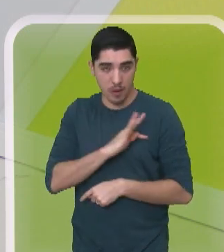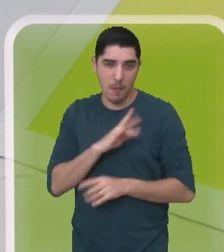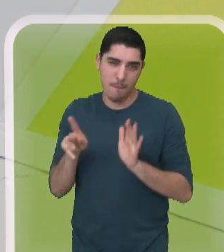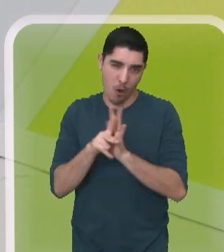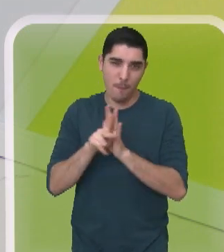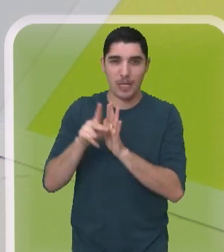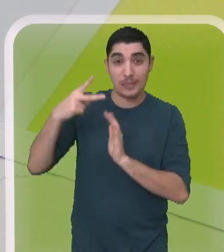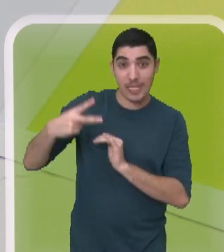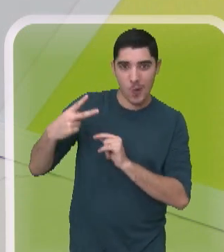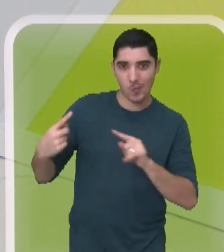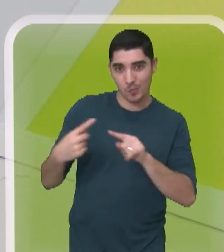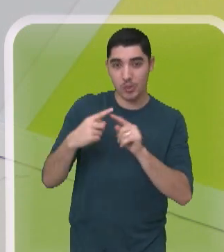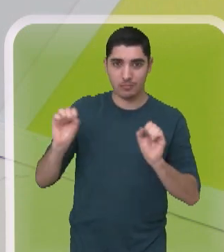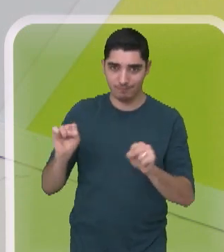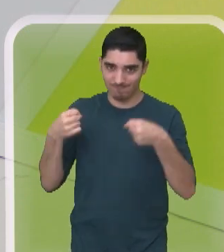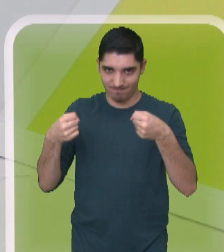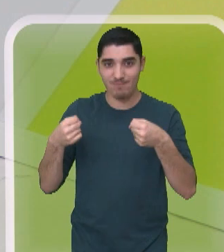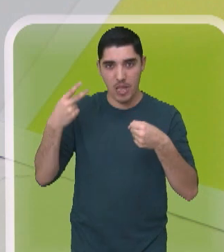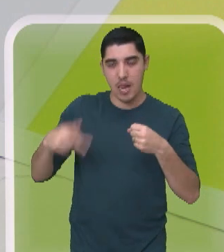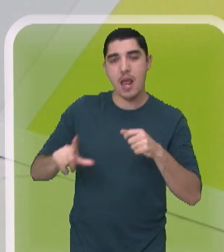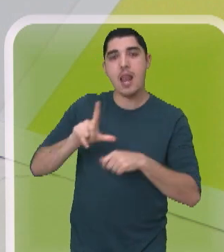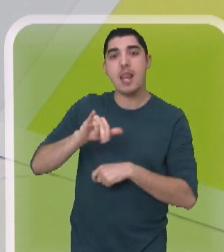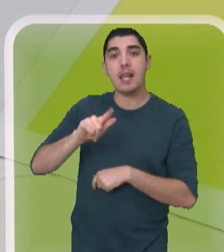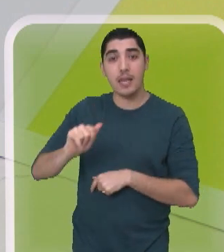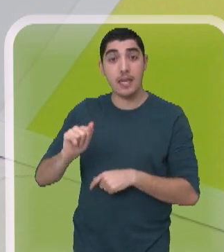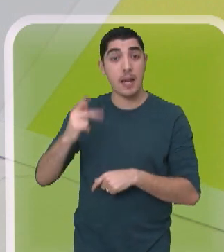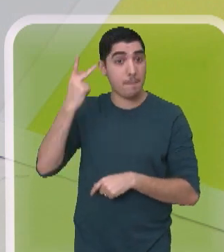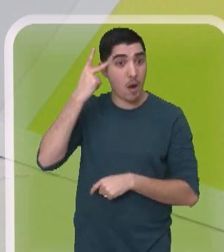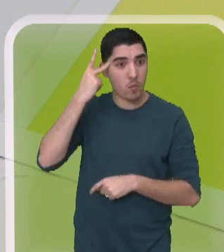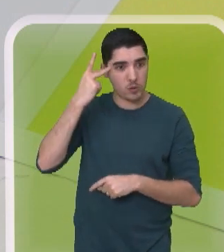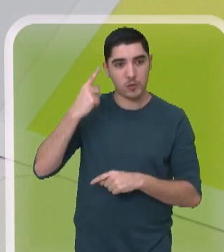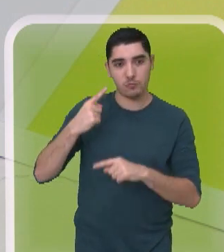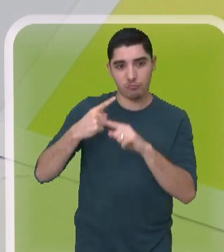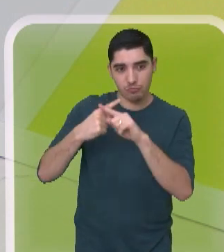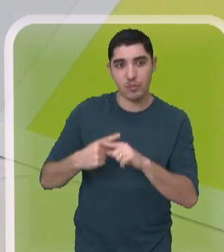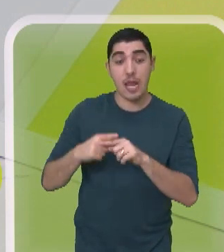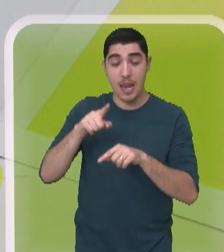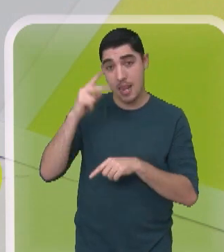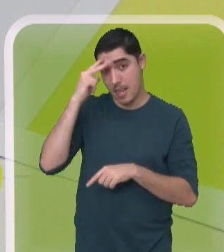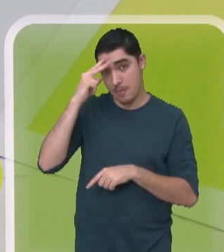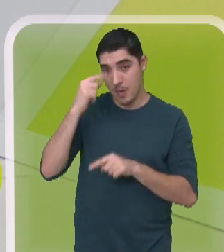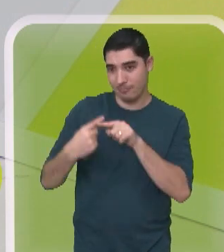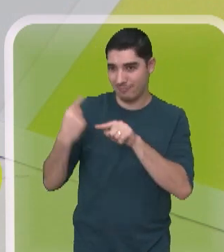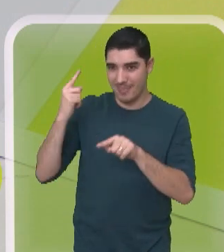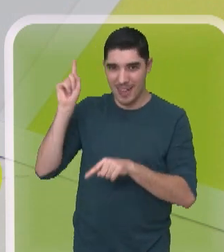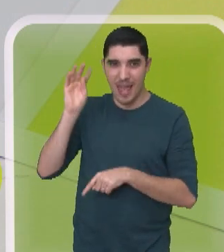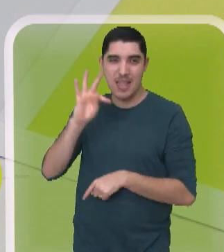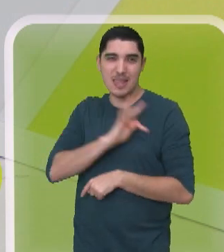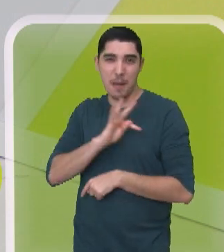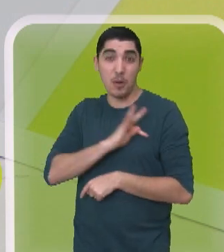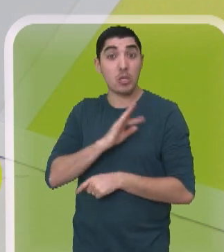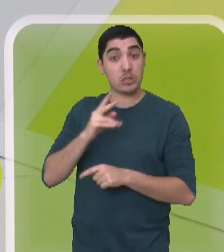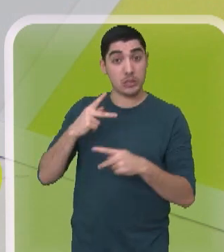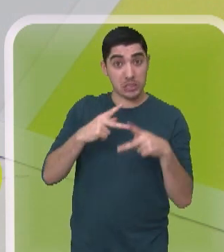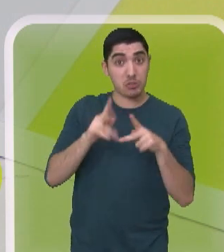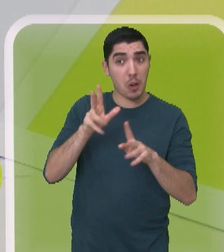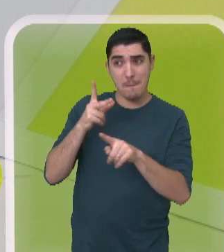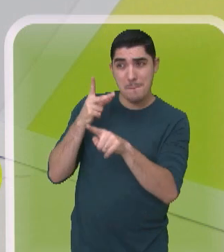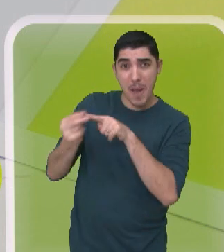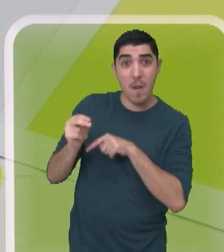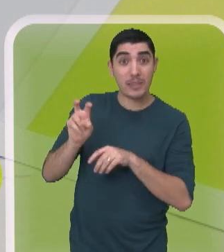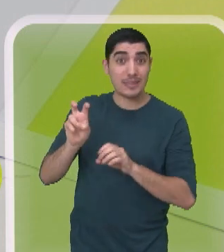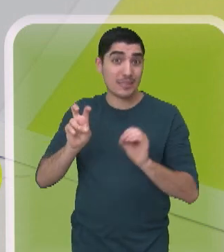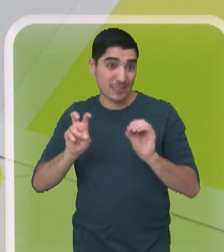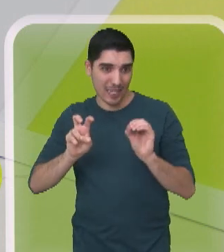volta das oitavas de final da Liga Paulista de Futsal. Você lembra, no jogo de ida lá em Taboão, o time já havia goleado por